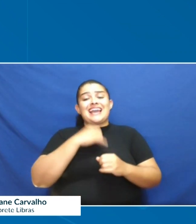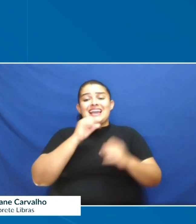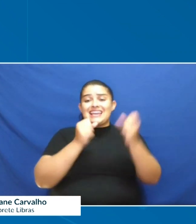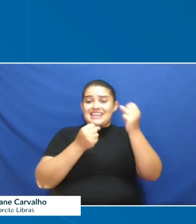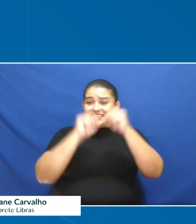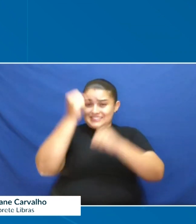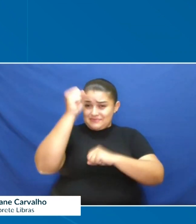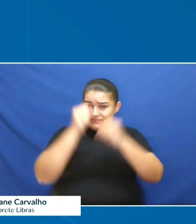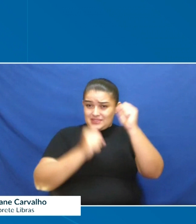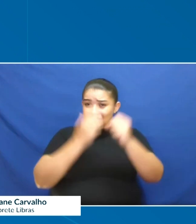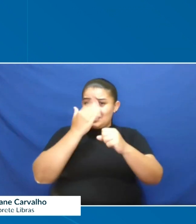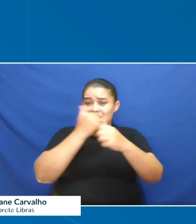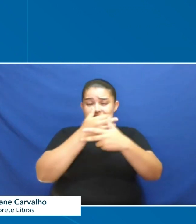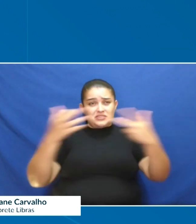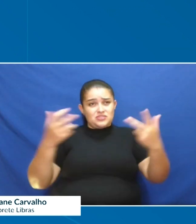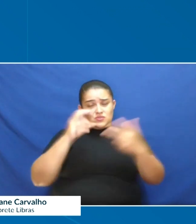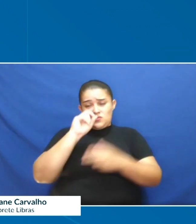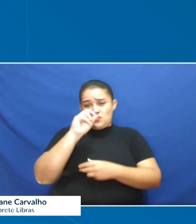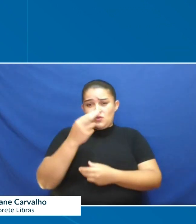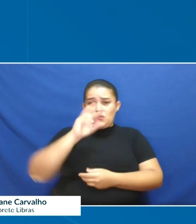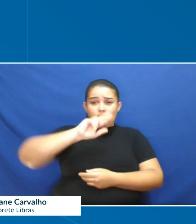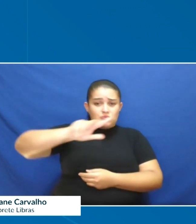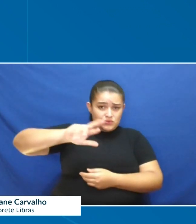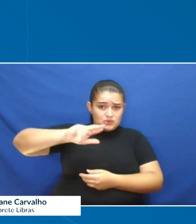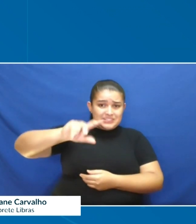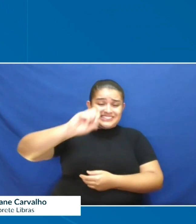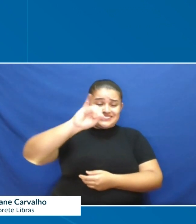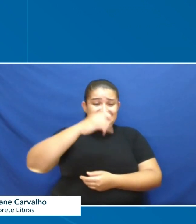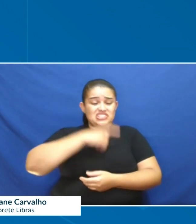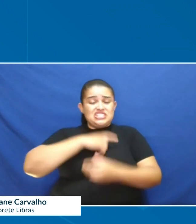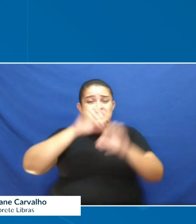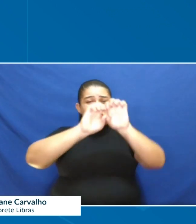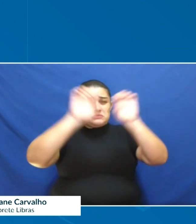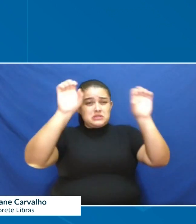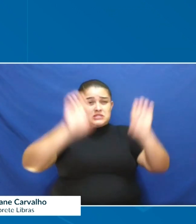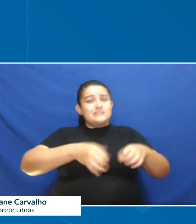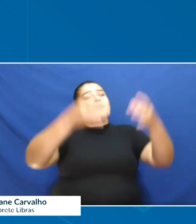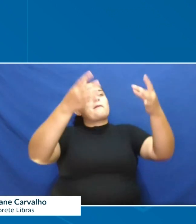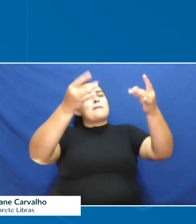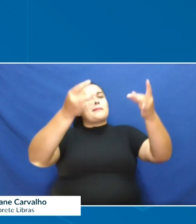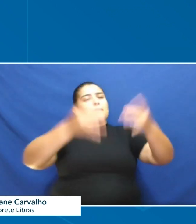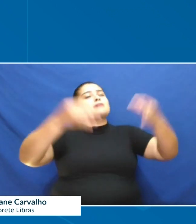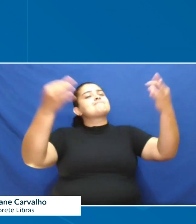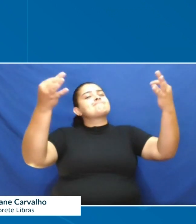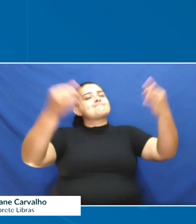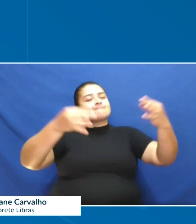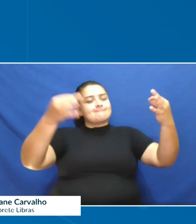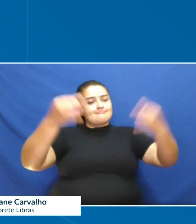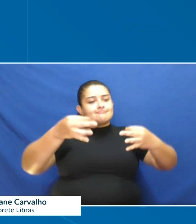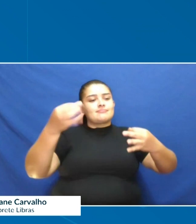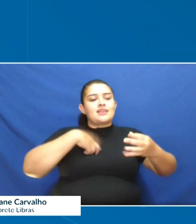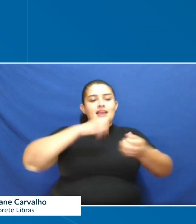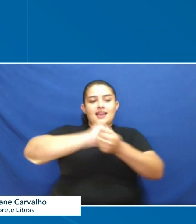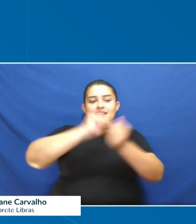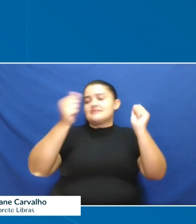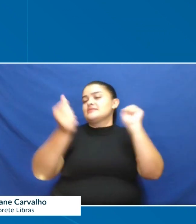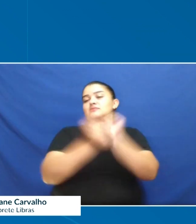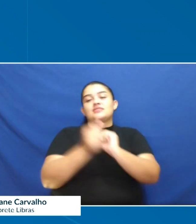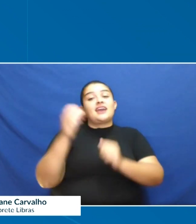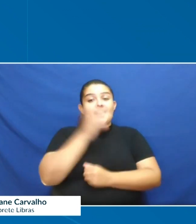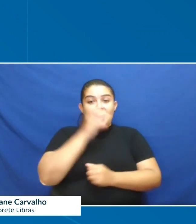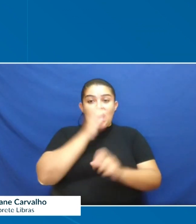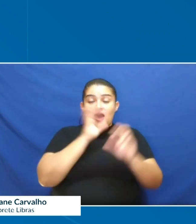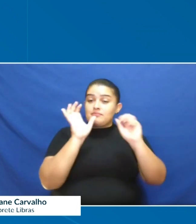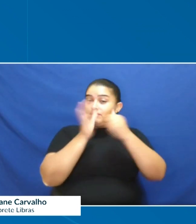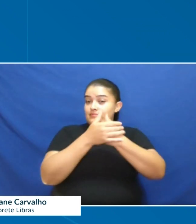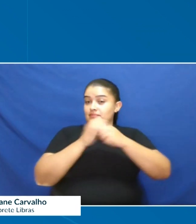Se ela tinha procedimentos bem estruturados, bem definidos, ela se adaptou muito rápido à pandemia. Por quê?